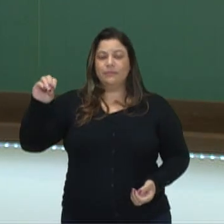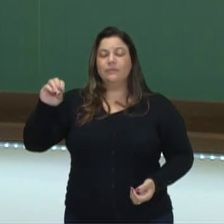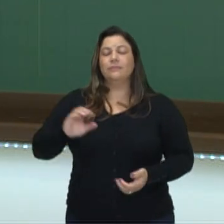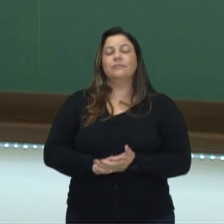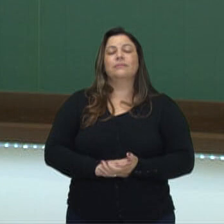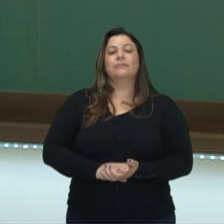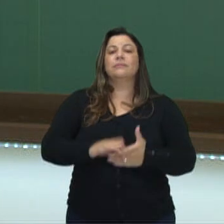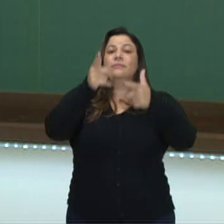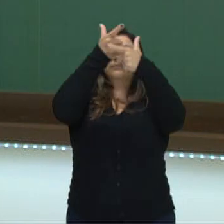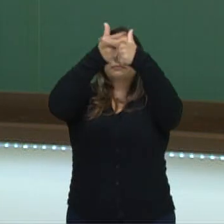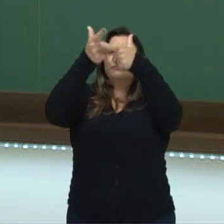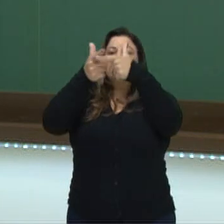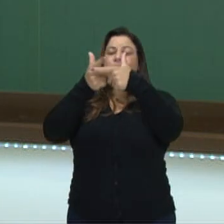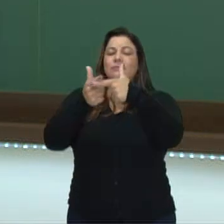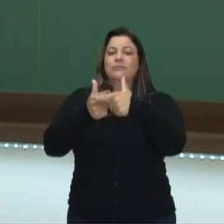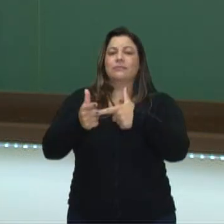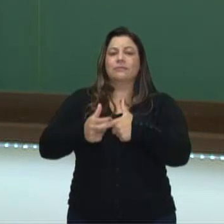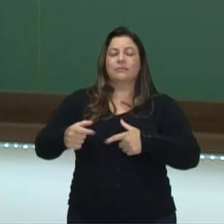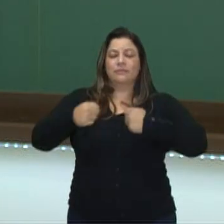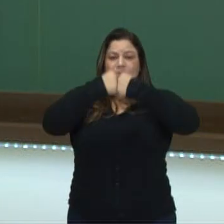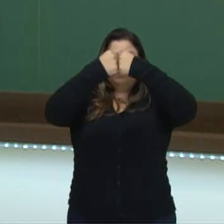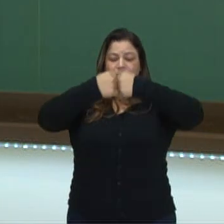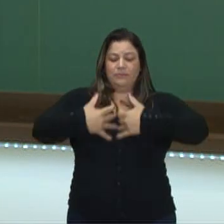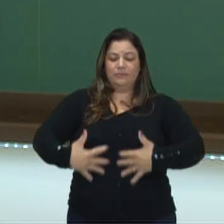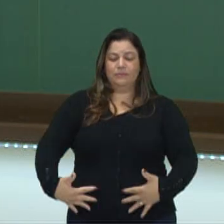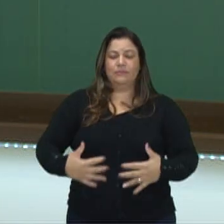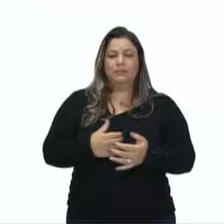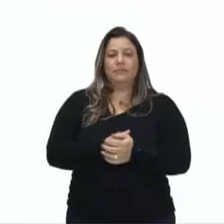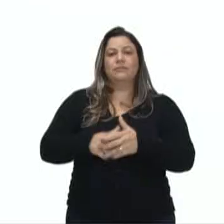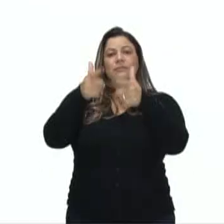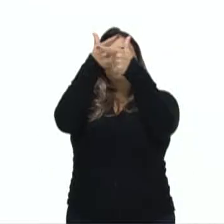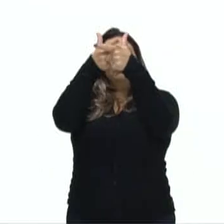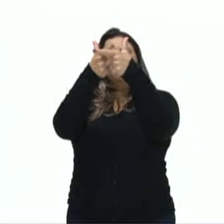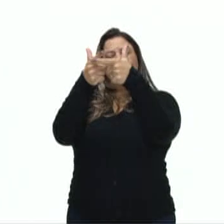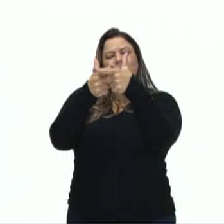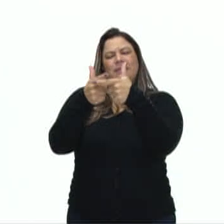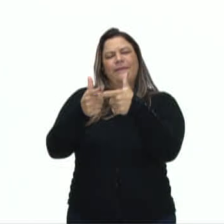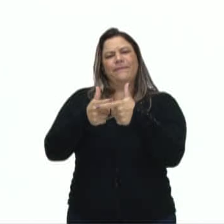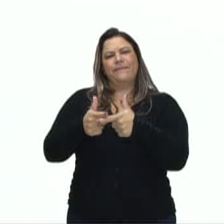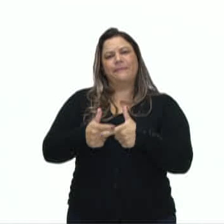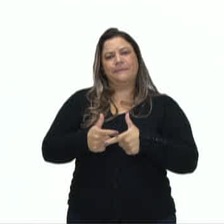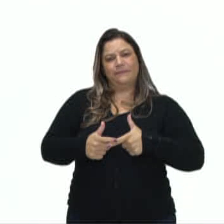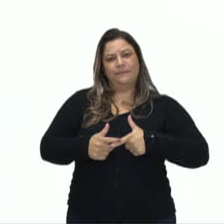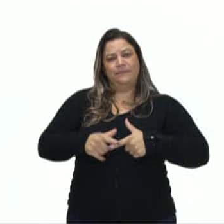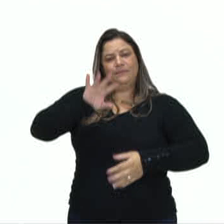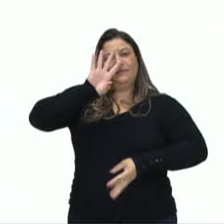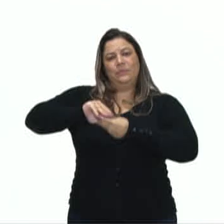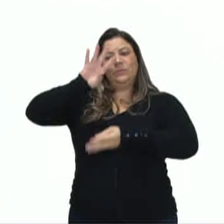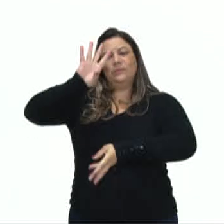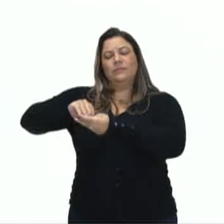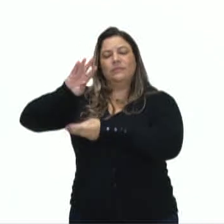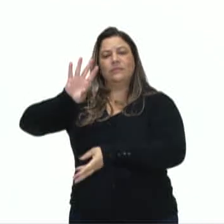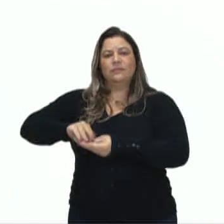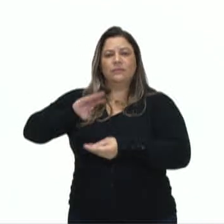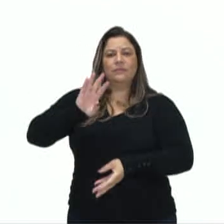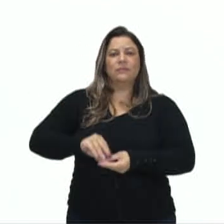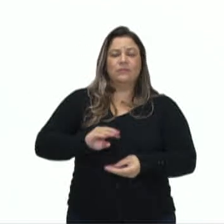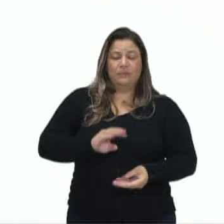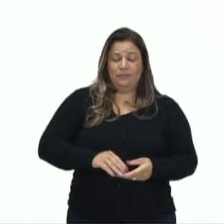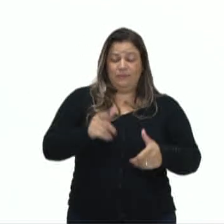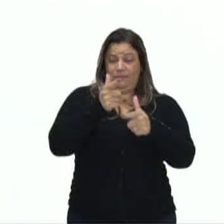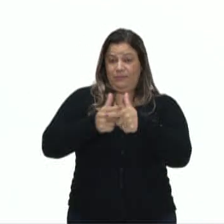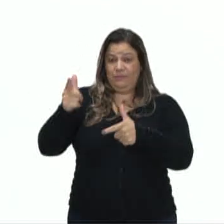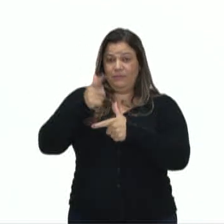é par, então dá por 2. 400 por 2 é 200. 200 por 2 é 100. 100 por 2